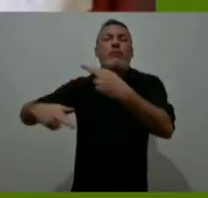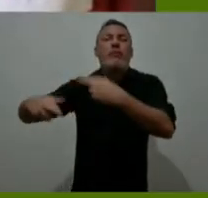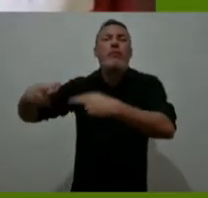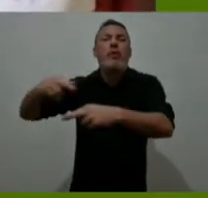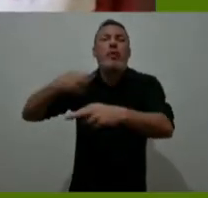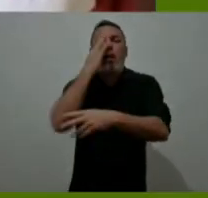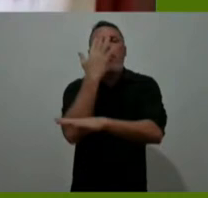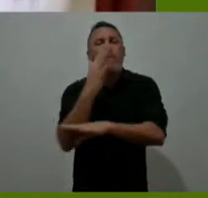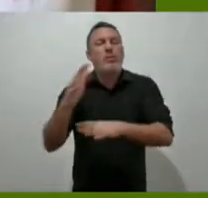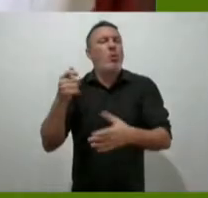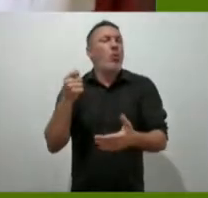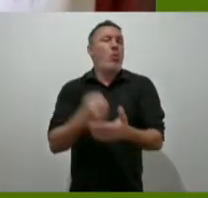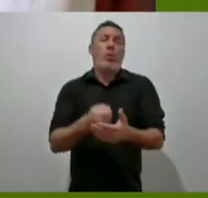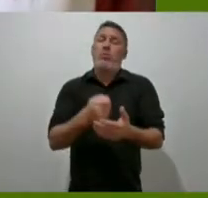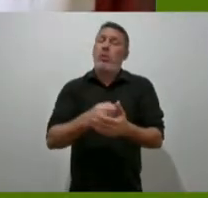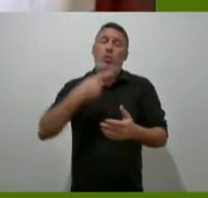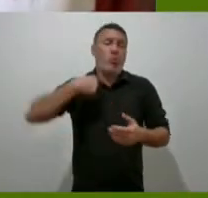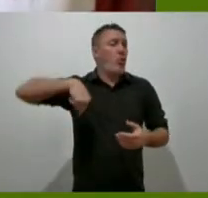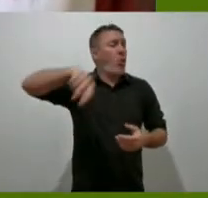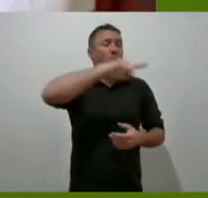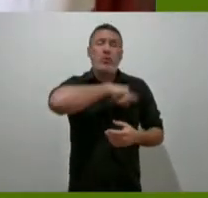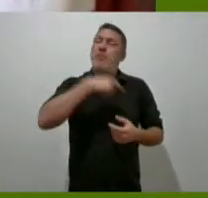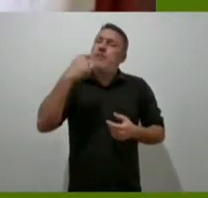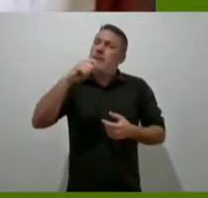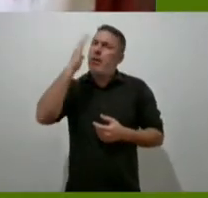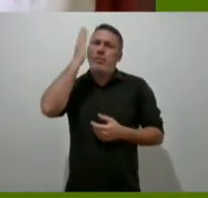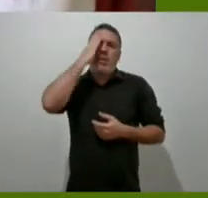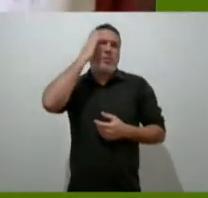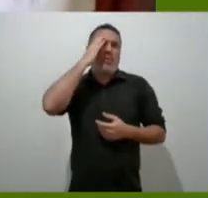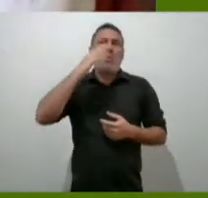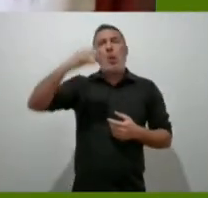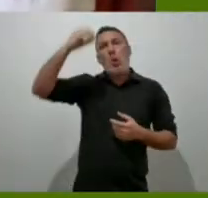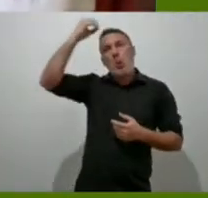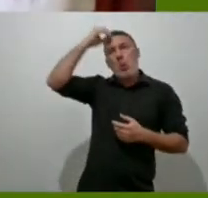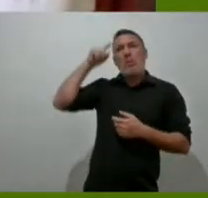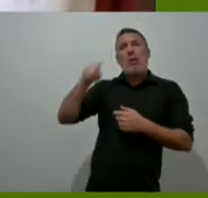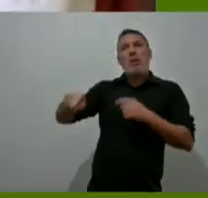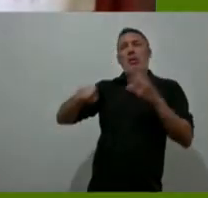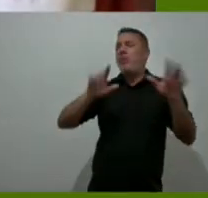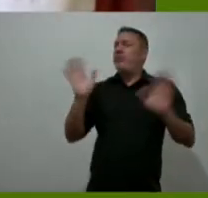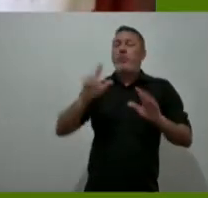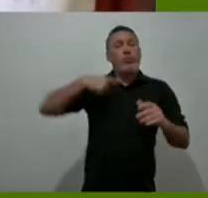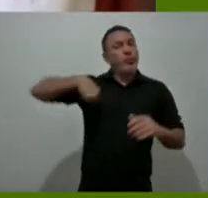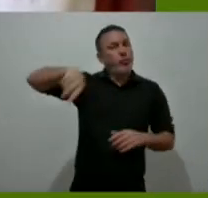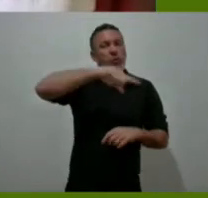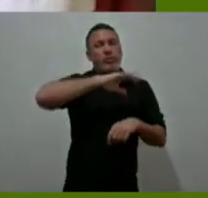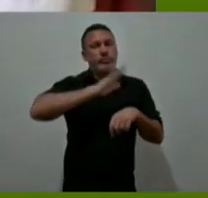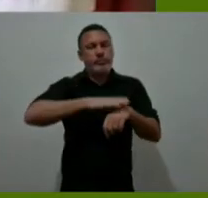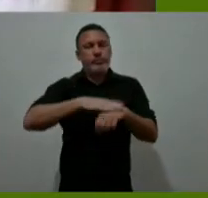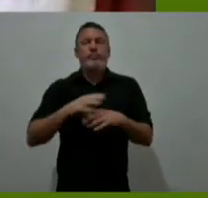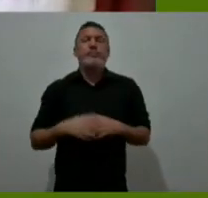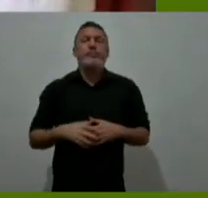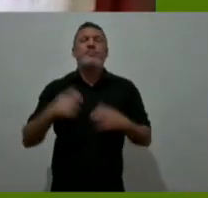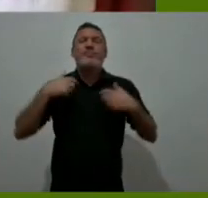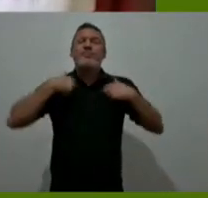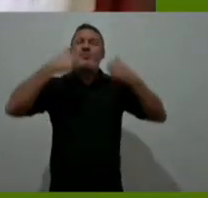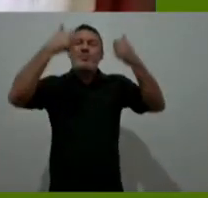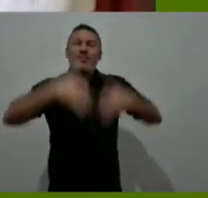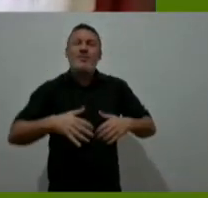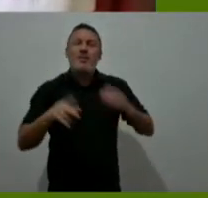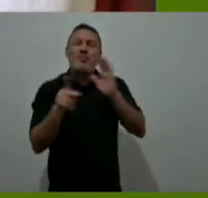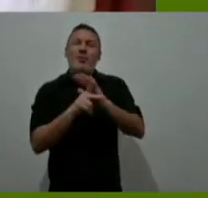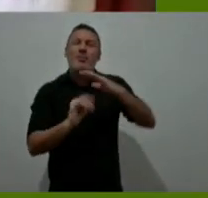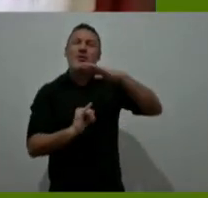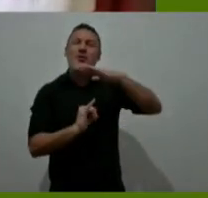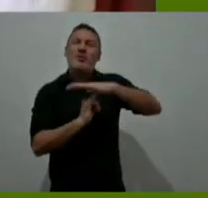fazer, nós vamos ter que compreender. Quando eu falei que o Instituto Terra está começando na recuperação de 5 mil nascentes, olha, o Vale do Rio